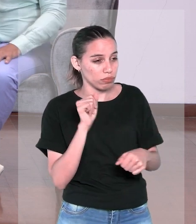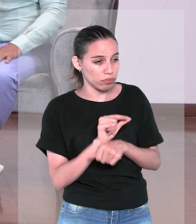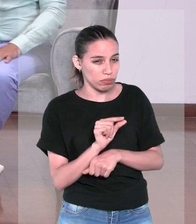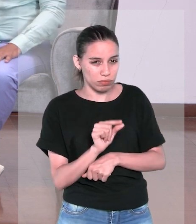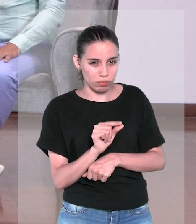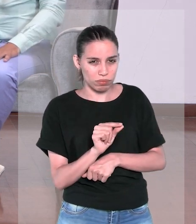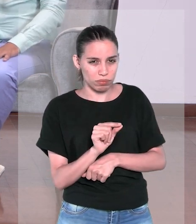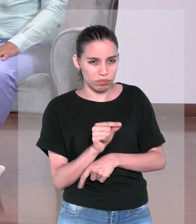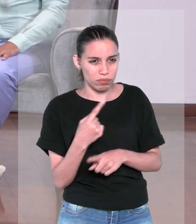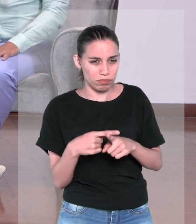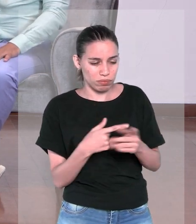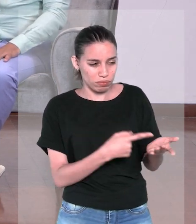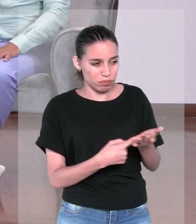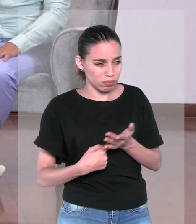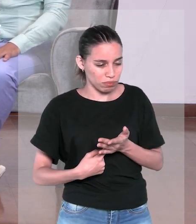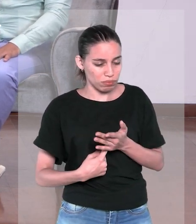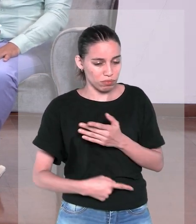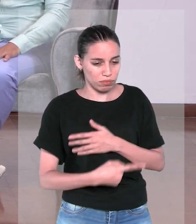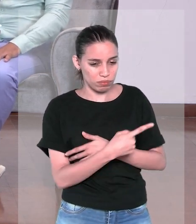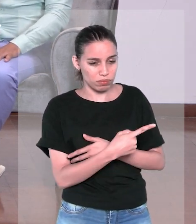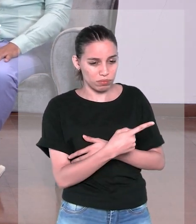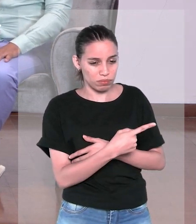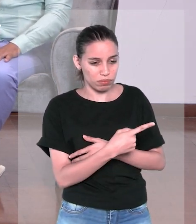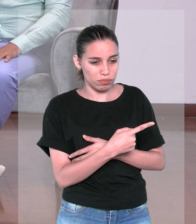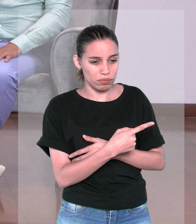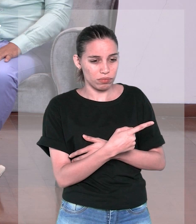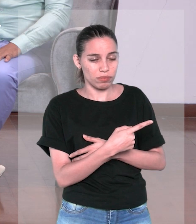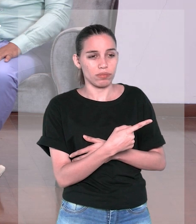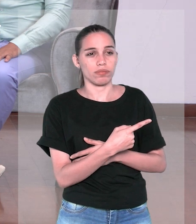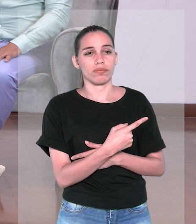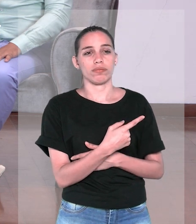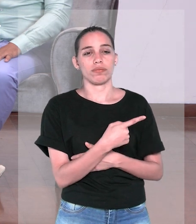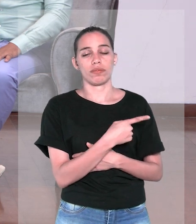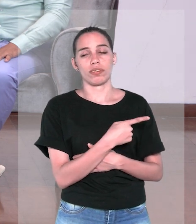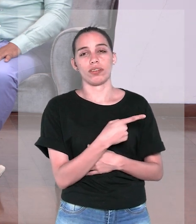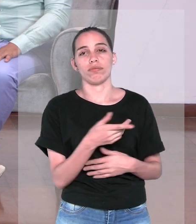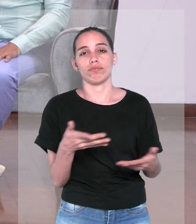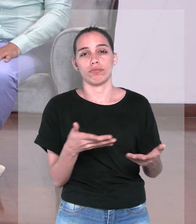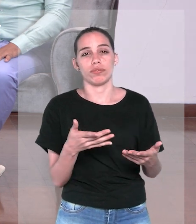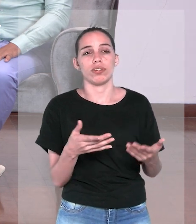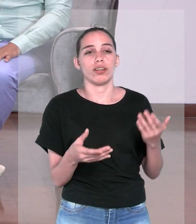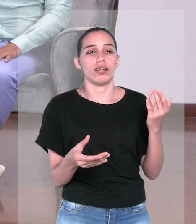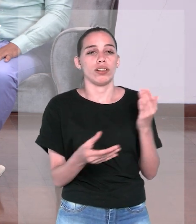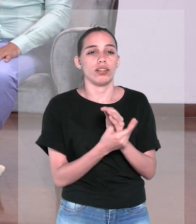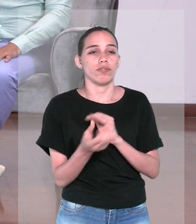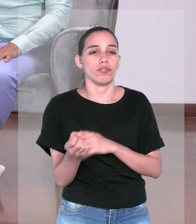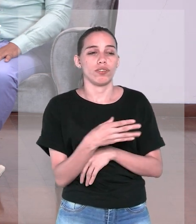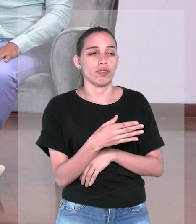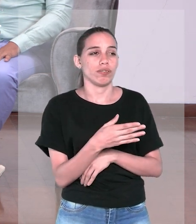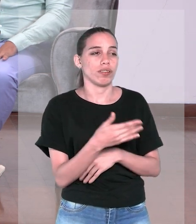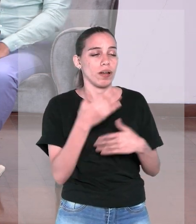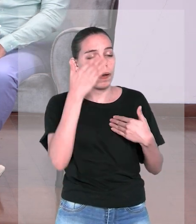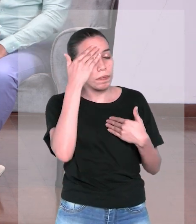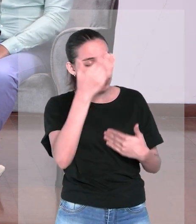aqui, porque eu acho que eu já vou convidar você para o lançamento do seu 2º livro daqui a pouquinho. Então, muito obrigado e até daqui a